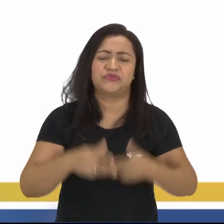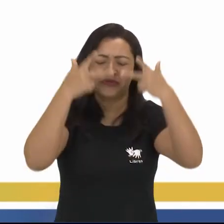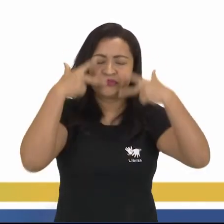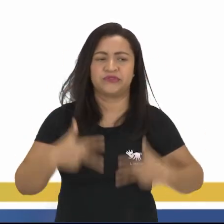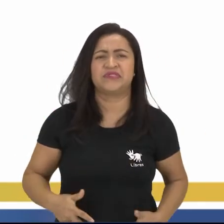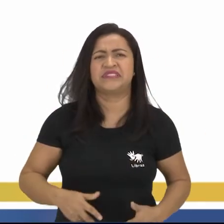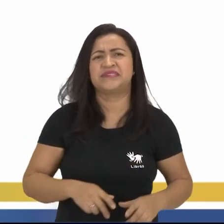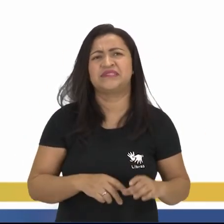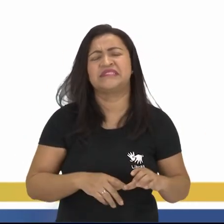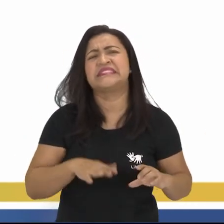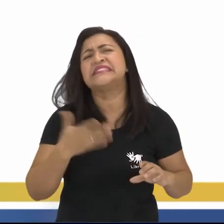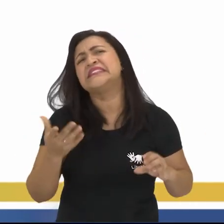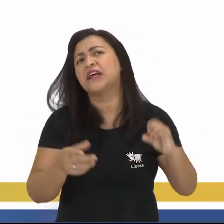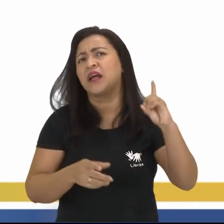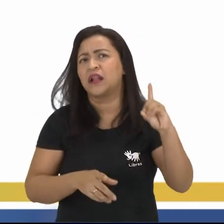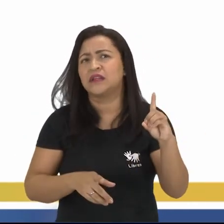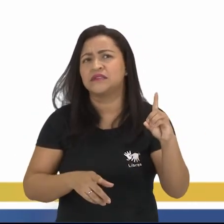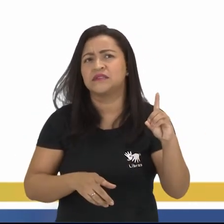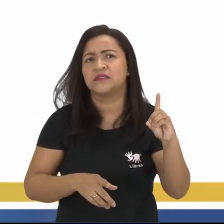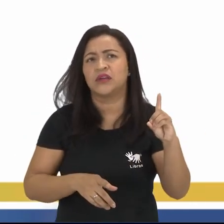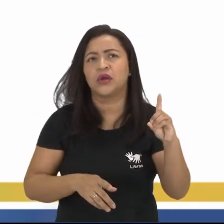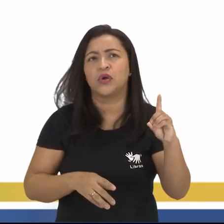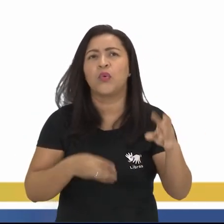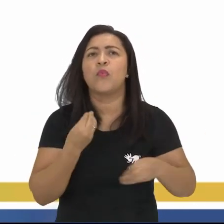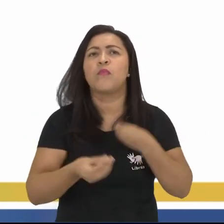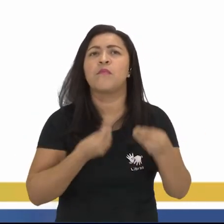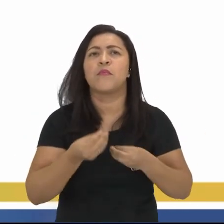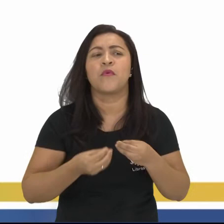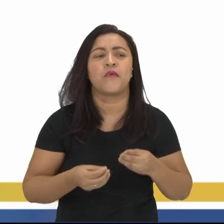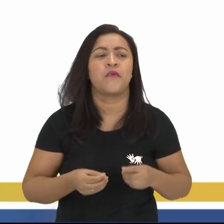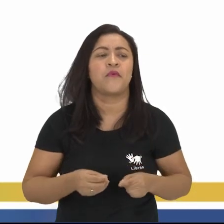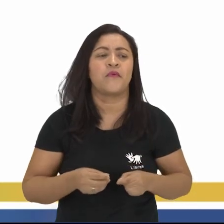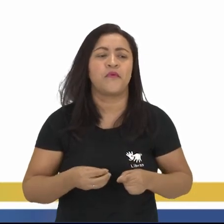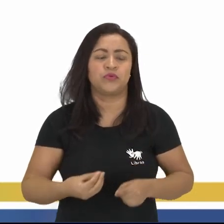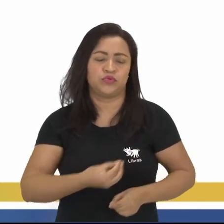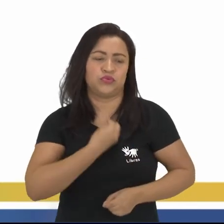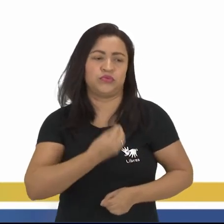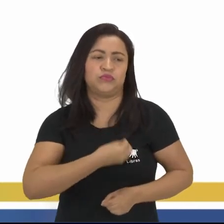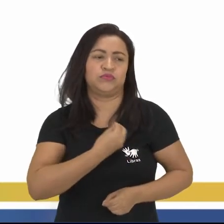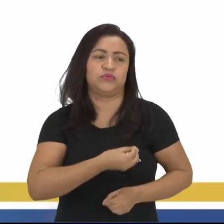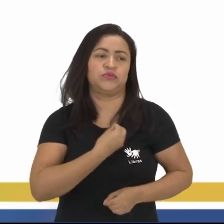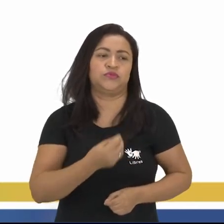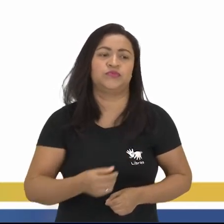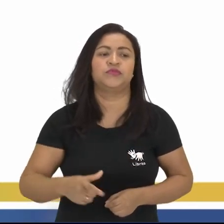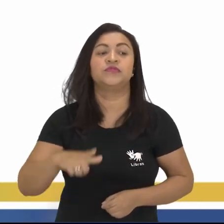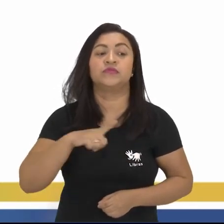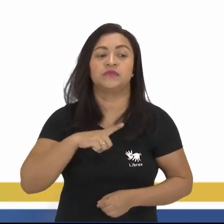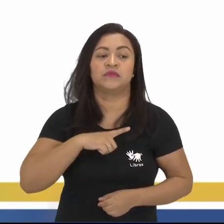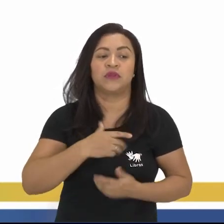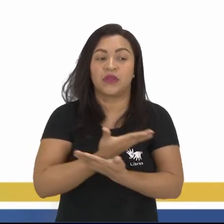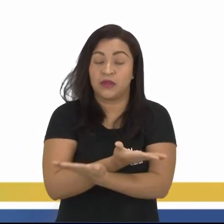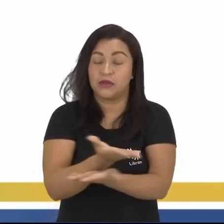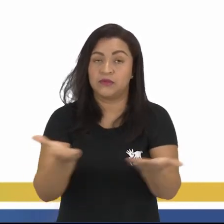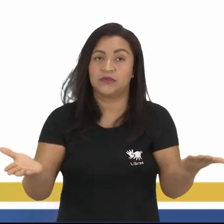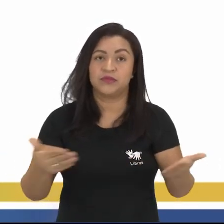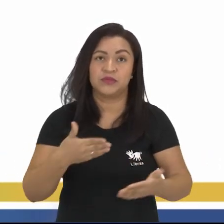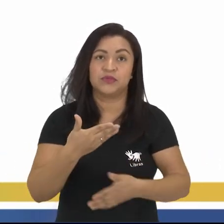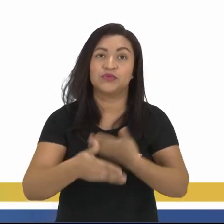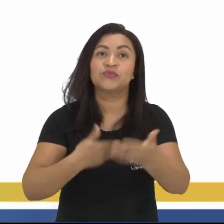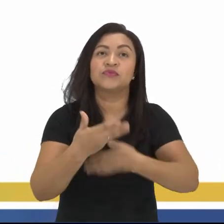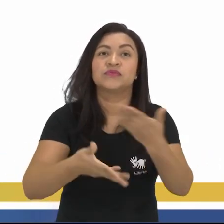D? O modo de produção da vida material condiciona o processo da vida